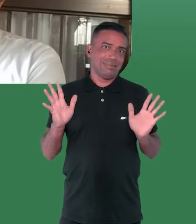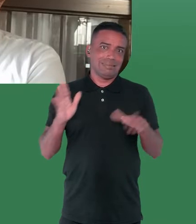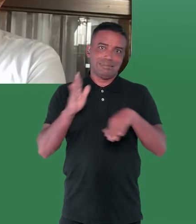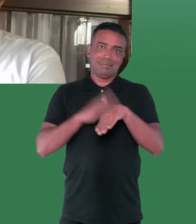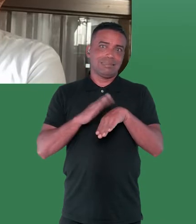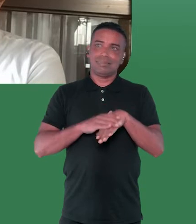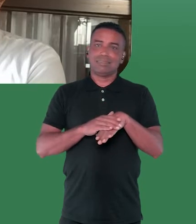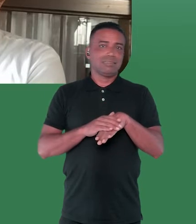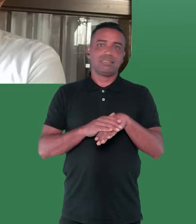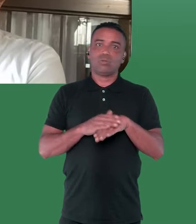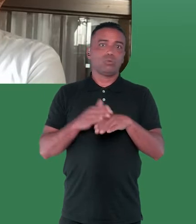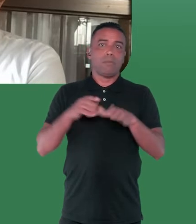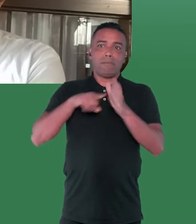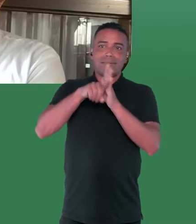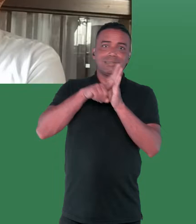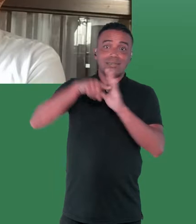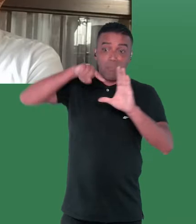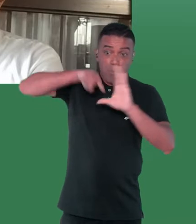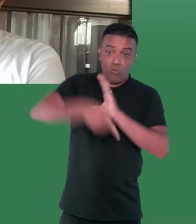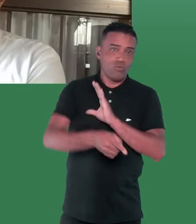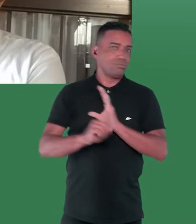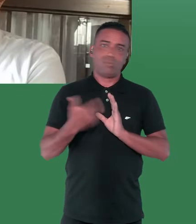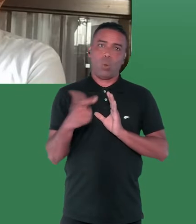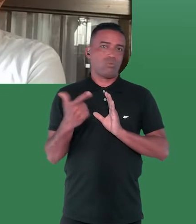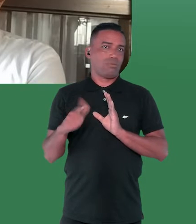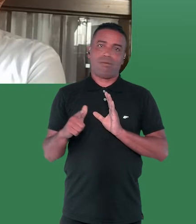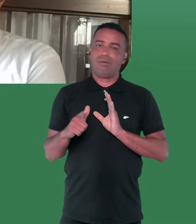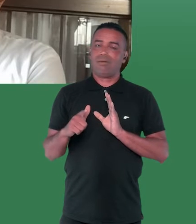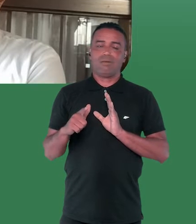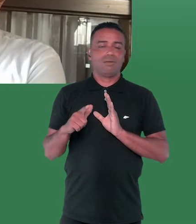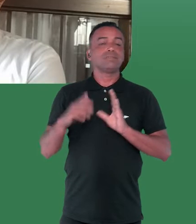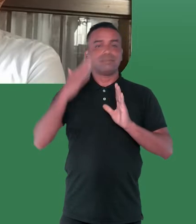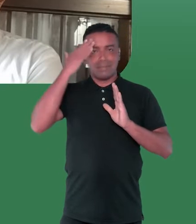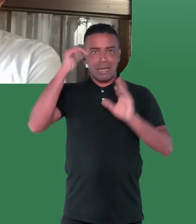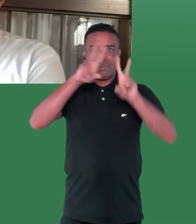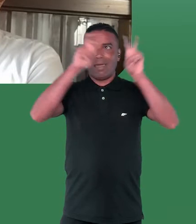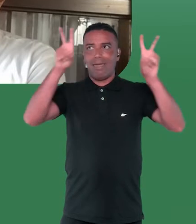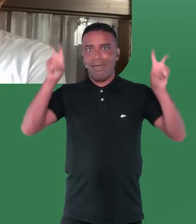somos superficiais em tudo, não tem profundidade em nada.